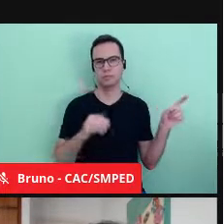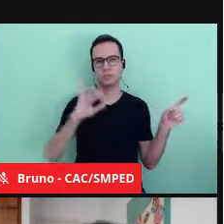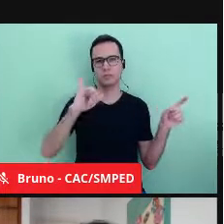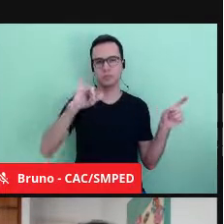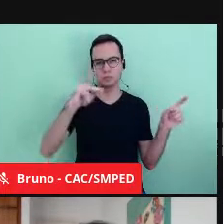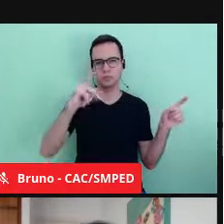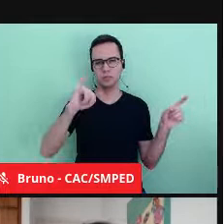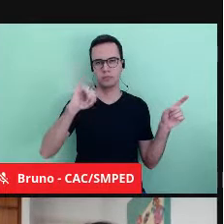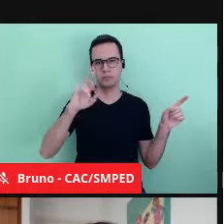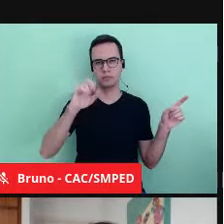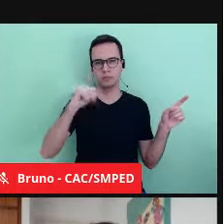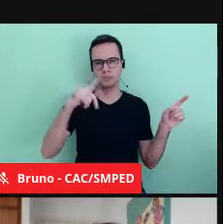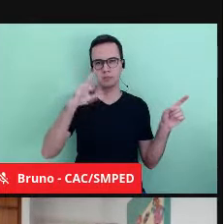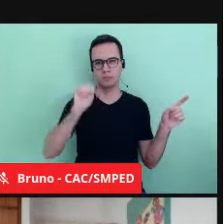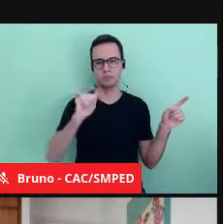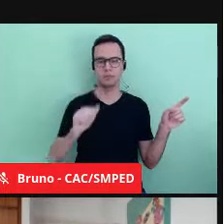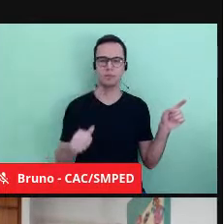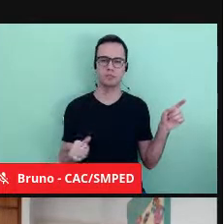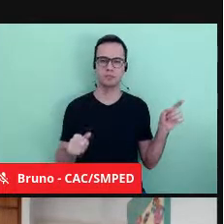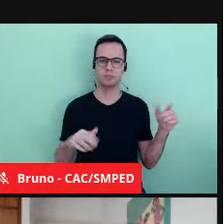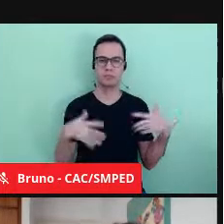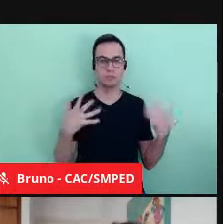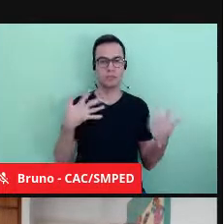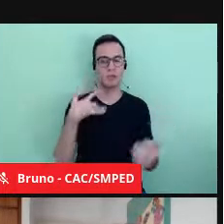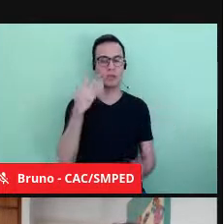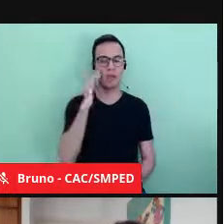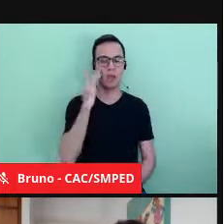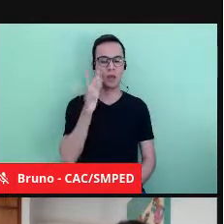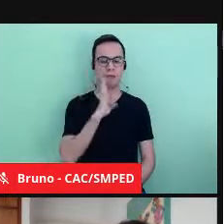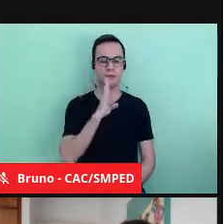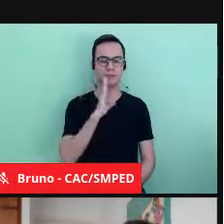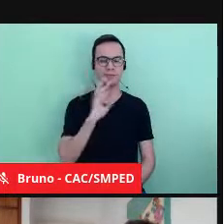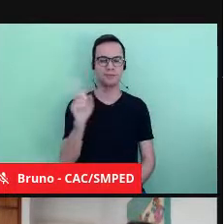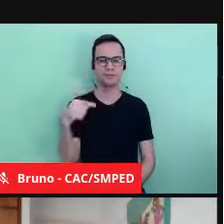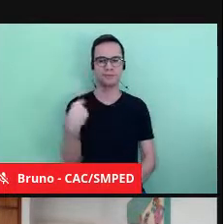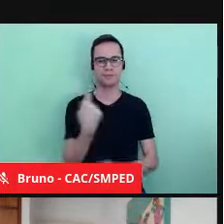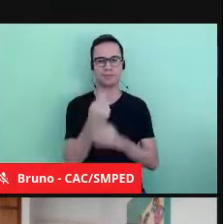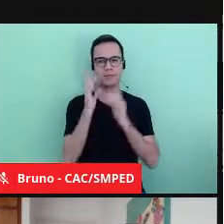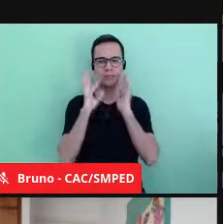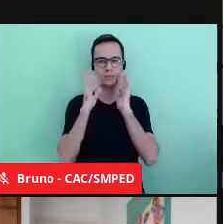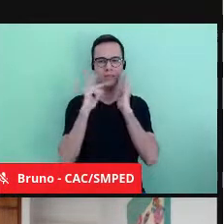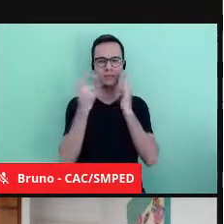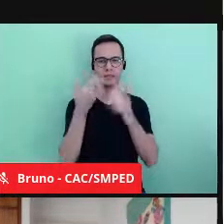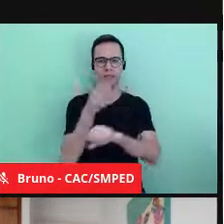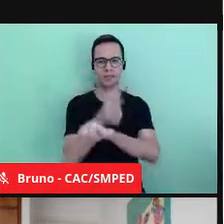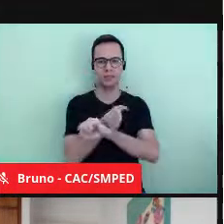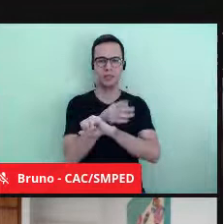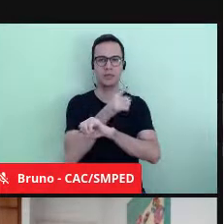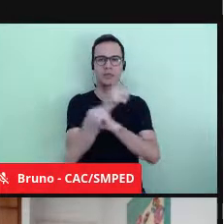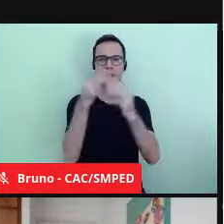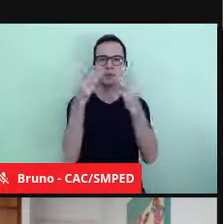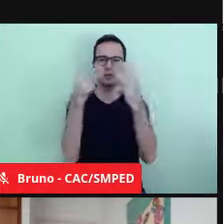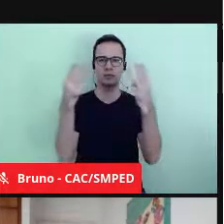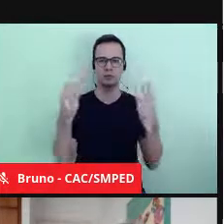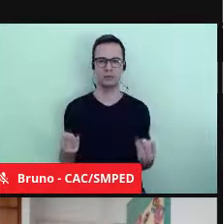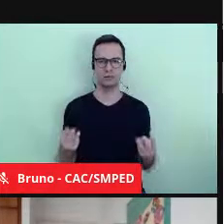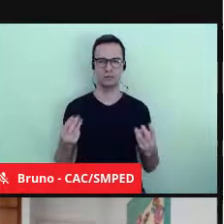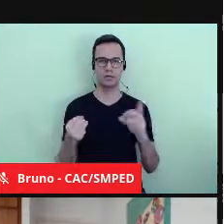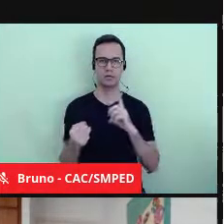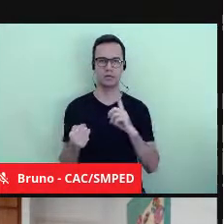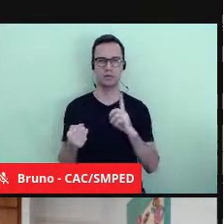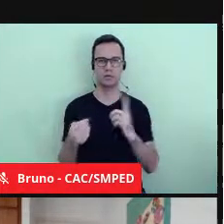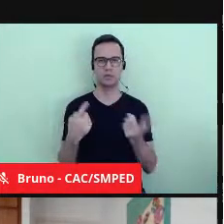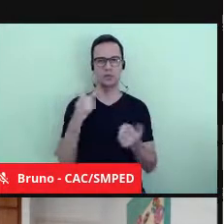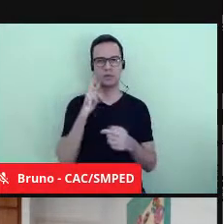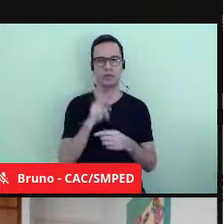né? E o que, que eu acho interessante da gente, já que a gente está pensando em acessibilidade em museus, né? Eu estava